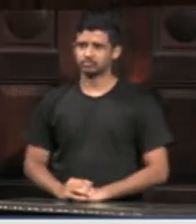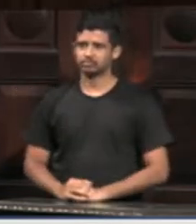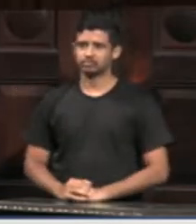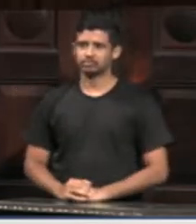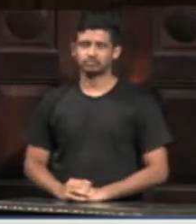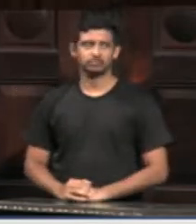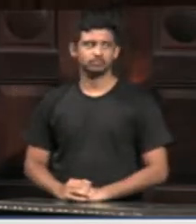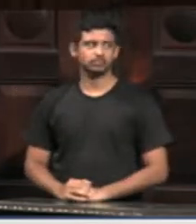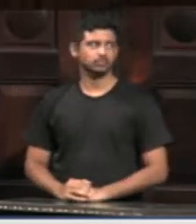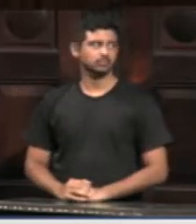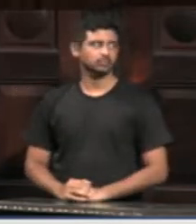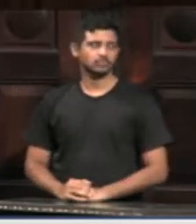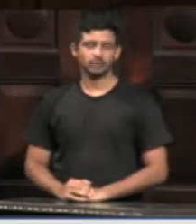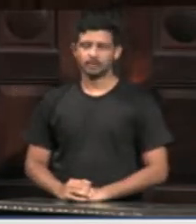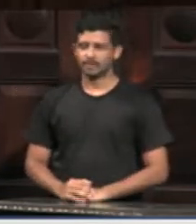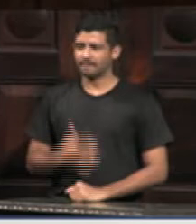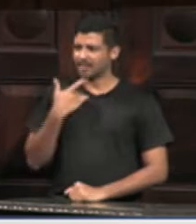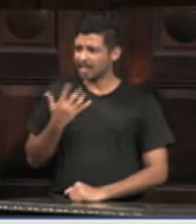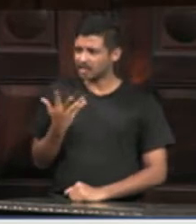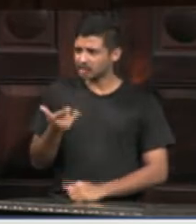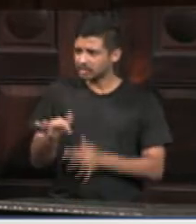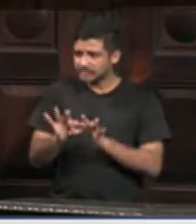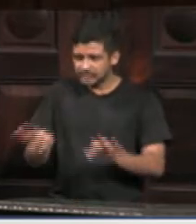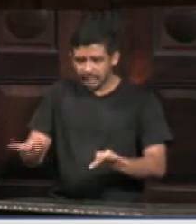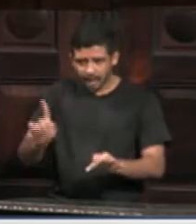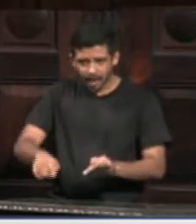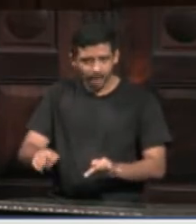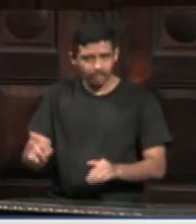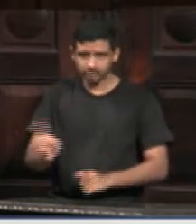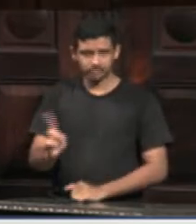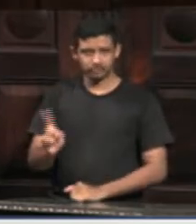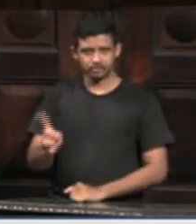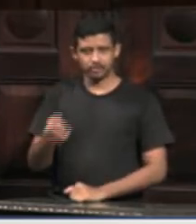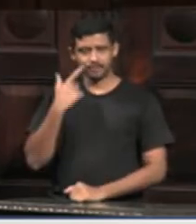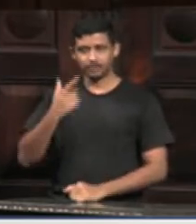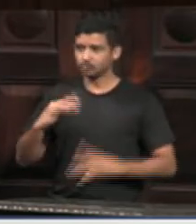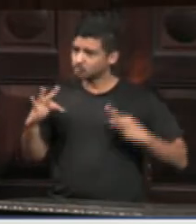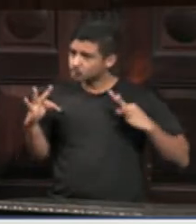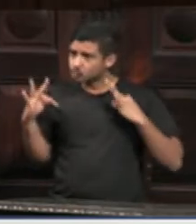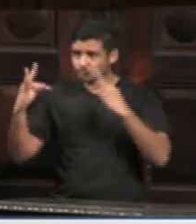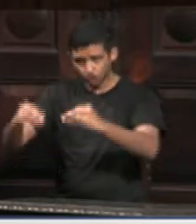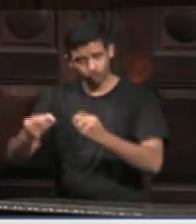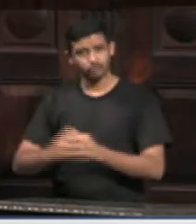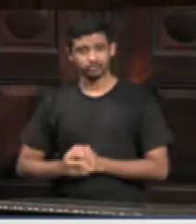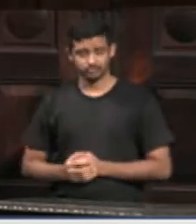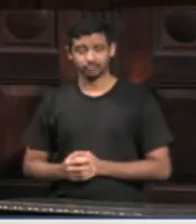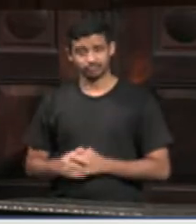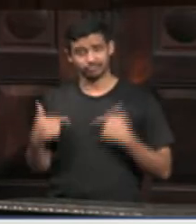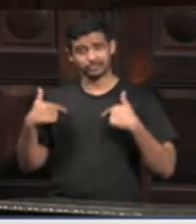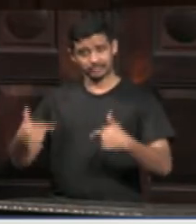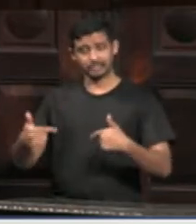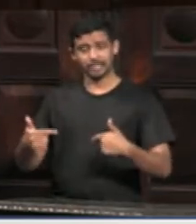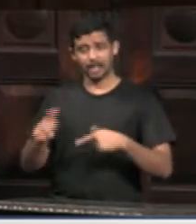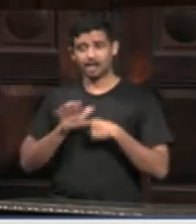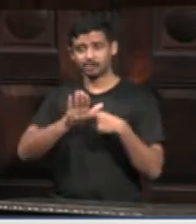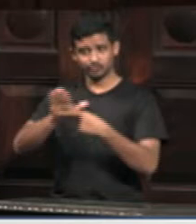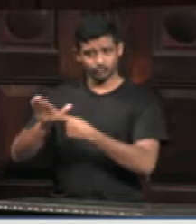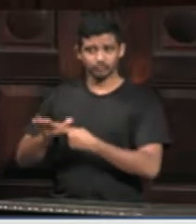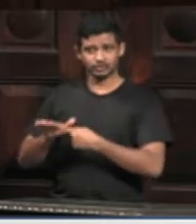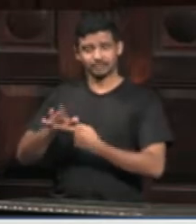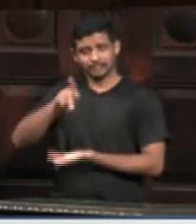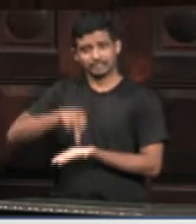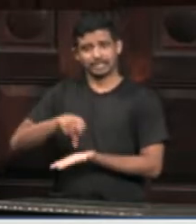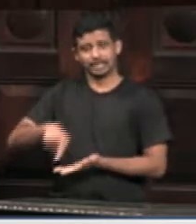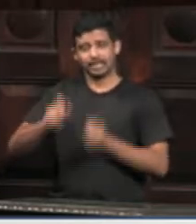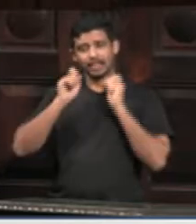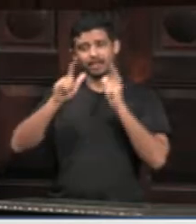um gesto simples, né, mas com um gesto plural de sinalização concreta da nossa